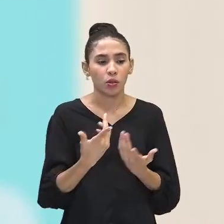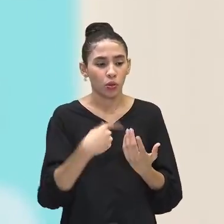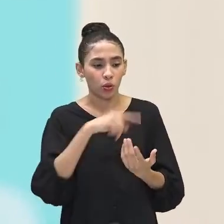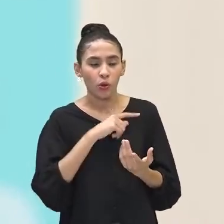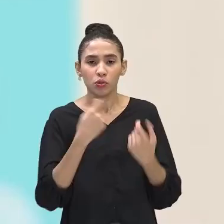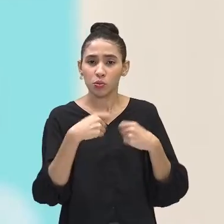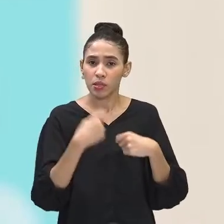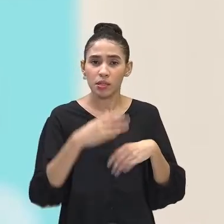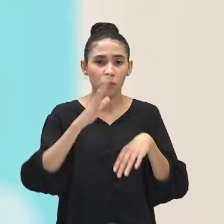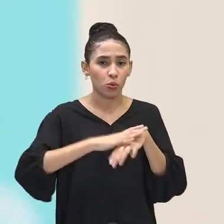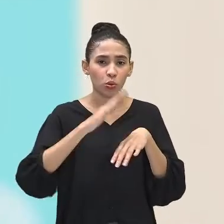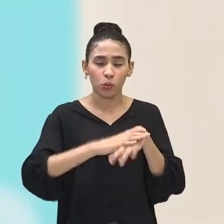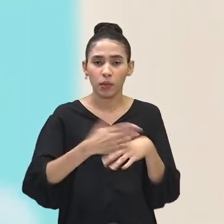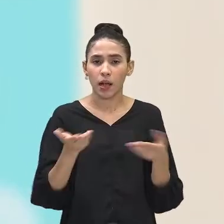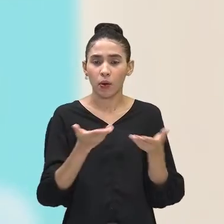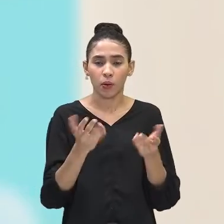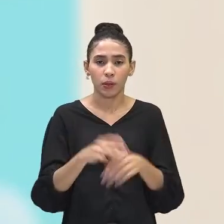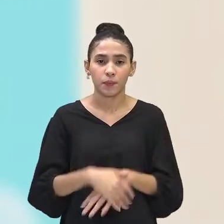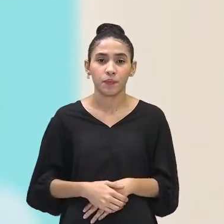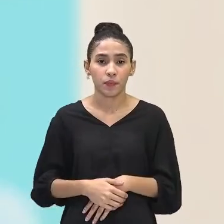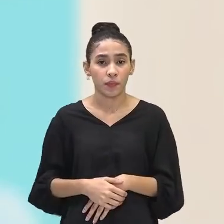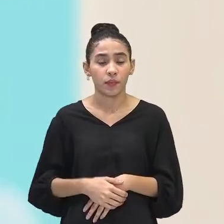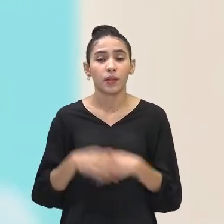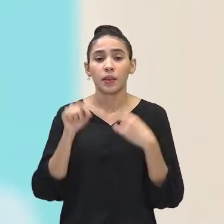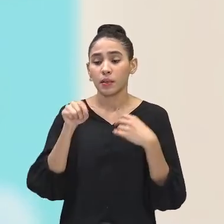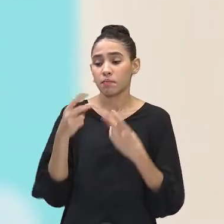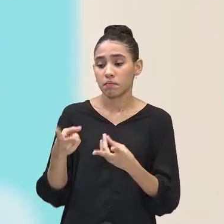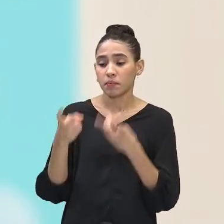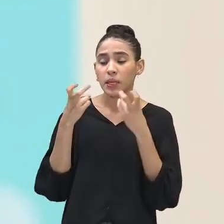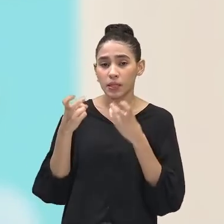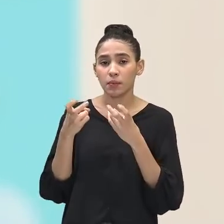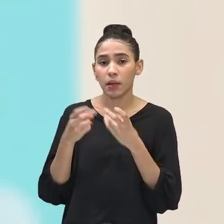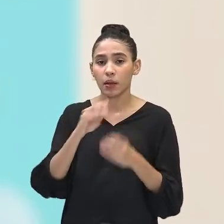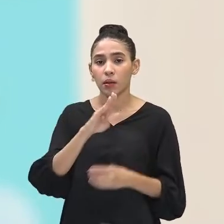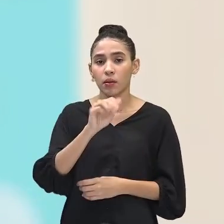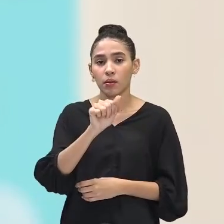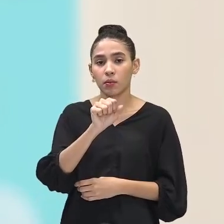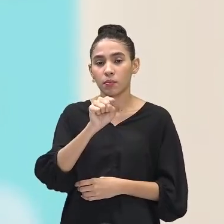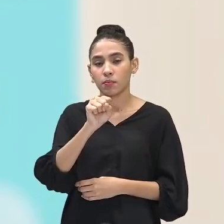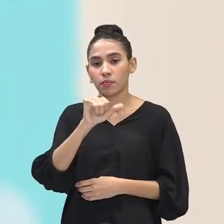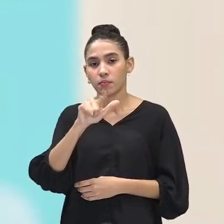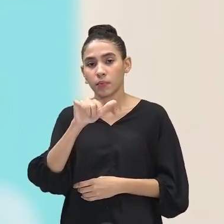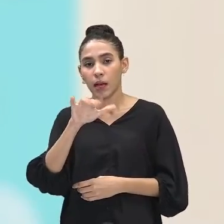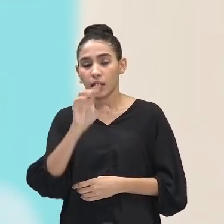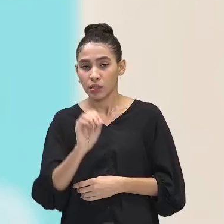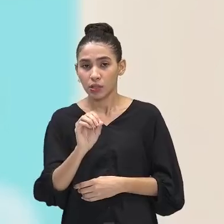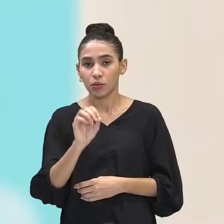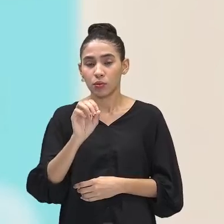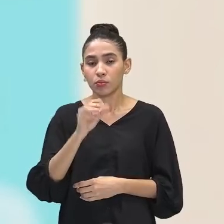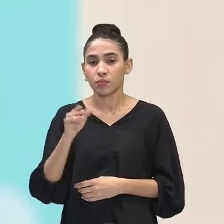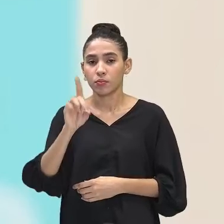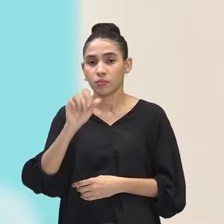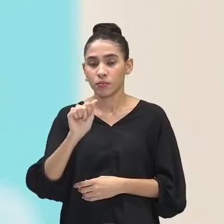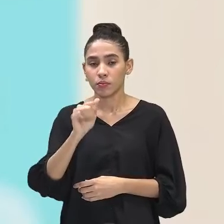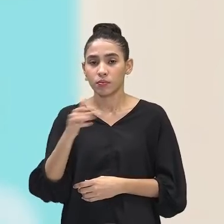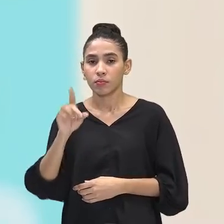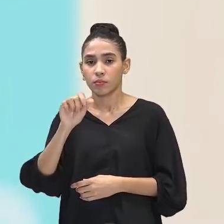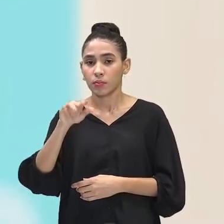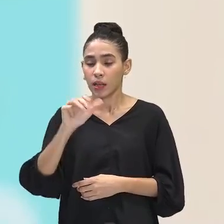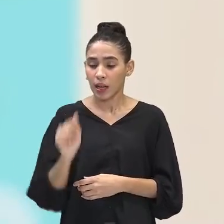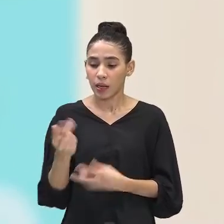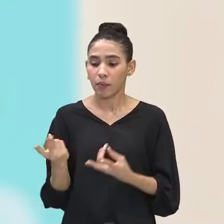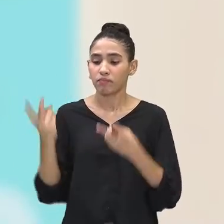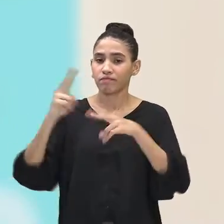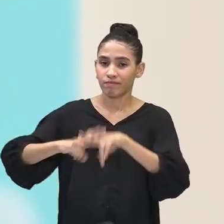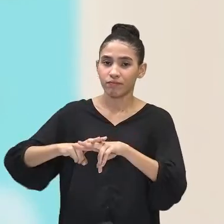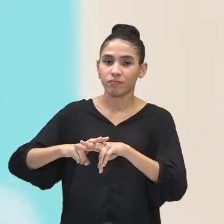senão não vai dar certo. E aí, quando viram que Basílio da Gama fazia parte desse movimento, decidiram aí prendê-lo. Só que ele se livrou, por quê?